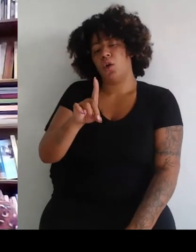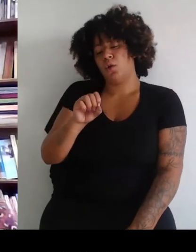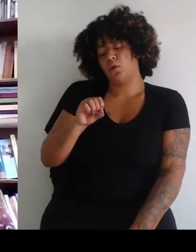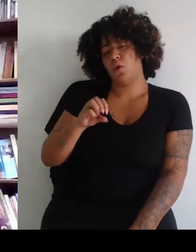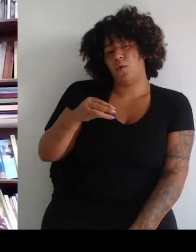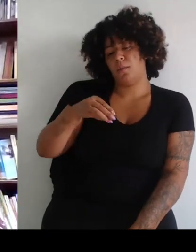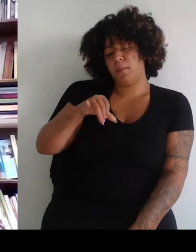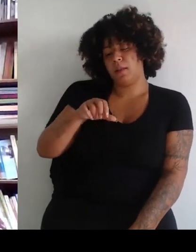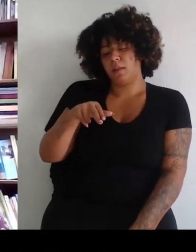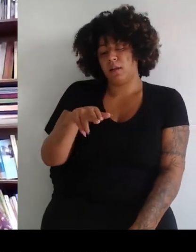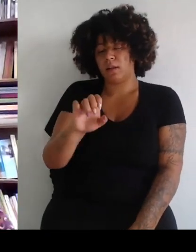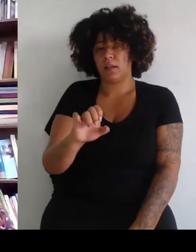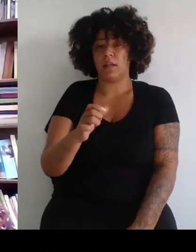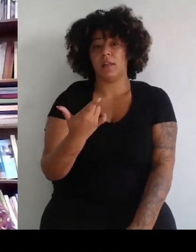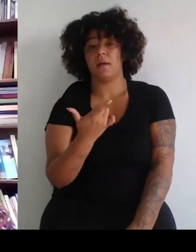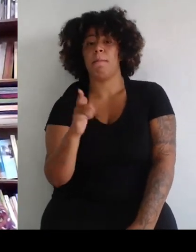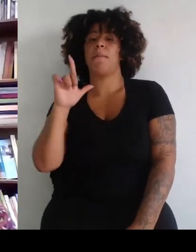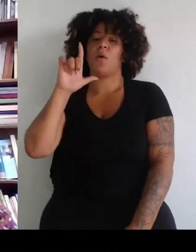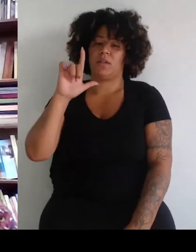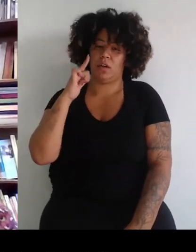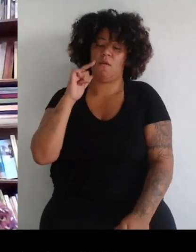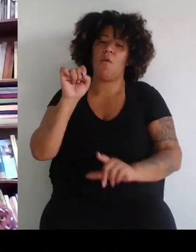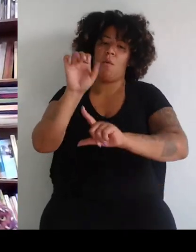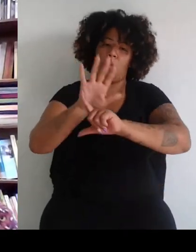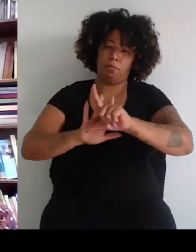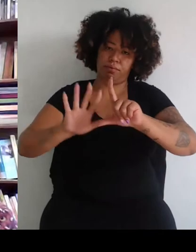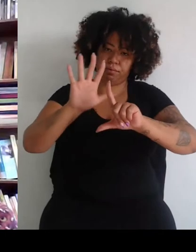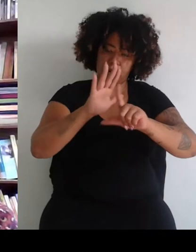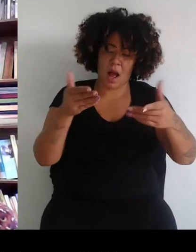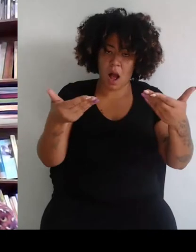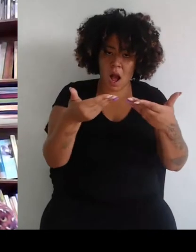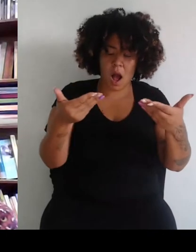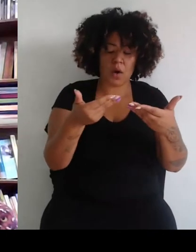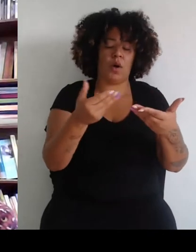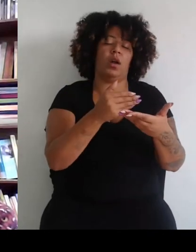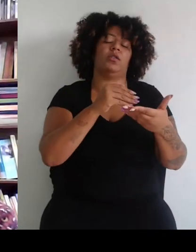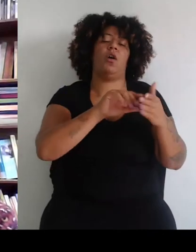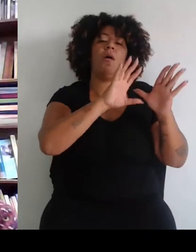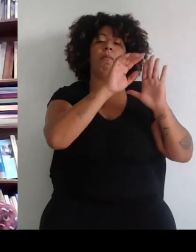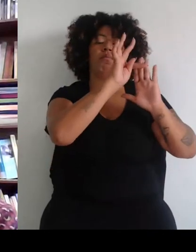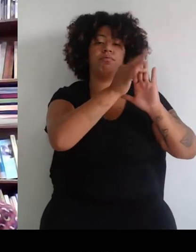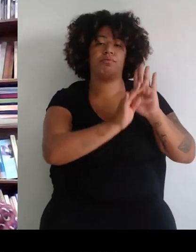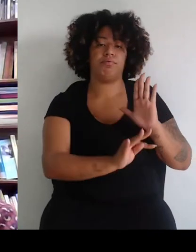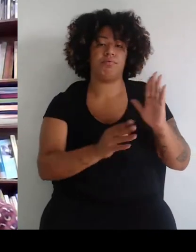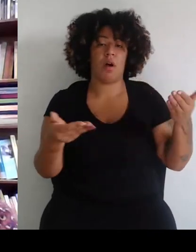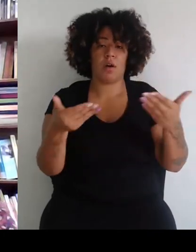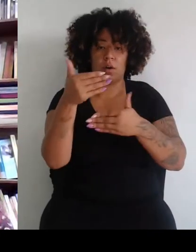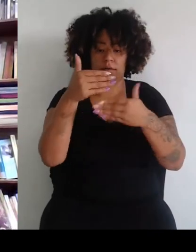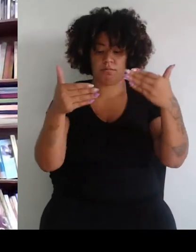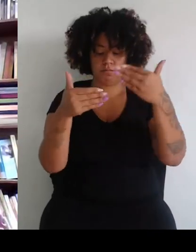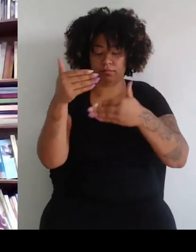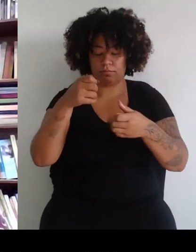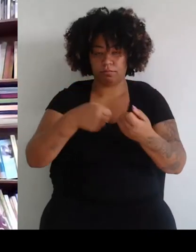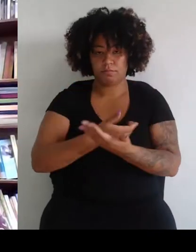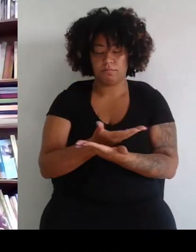numa economia visual antes de passar as conclusões começa então compartilhando aqui a minha tela